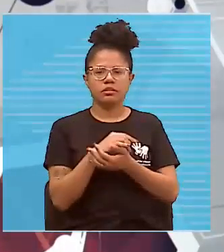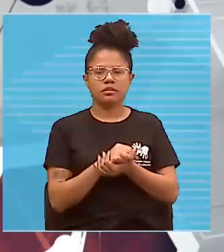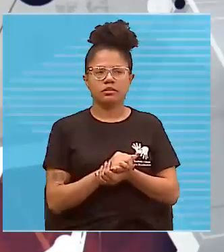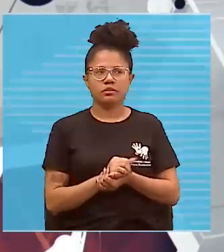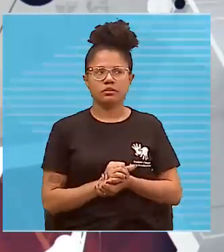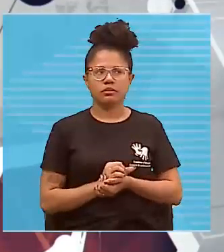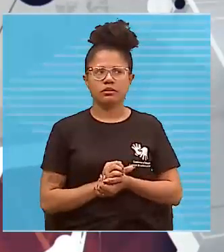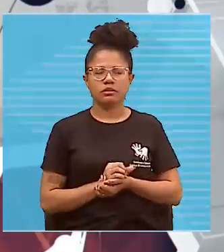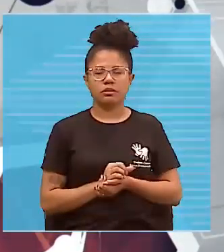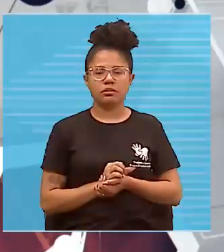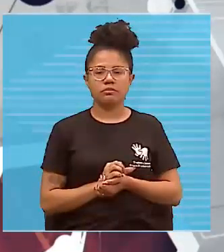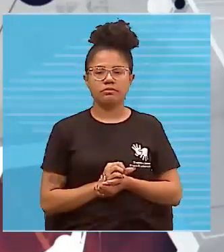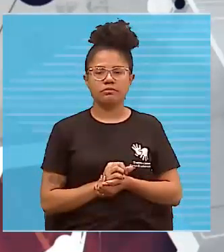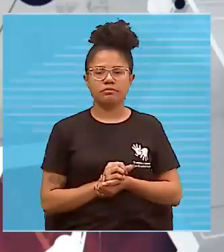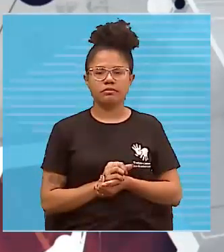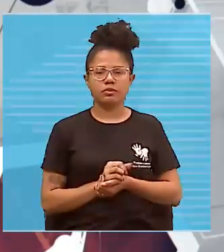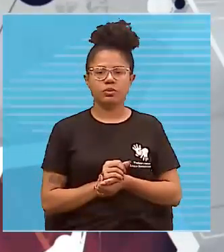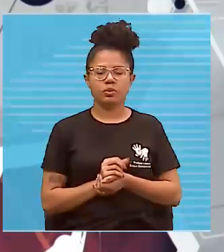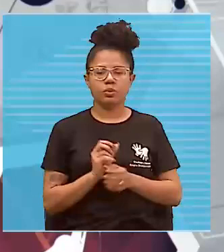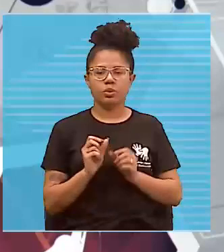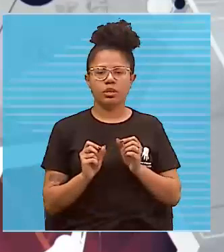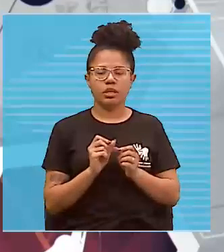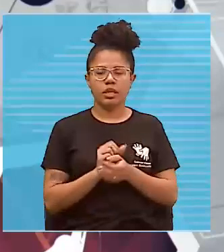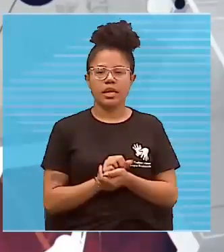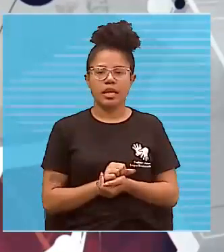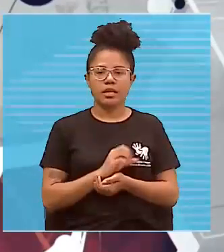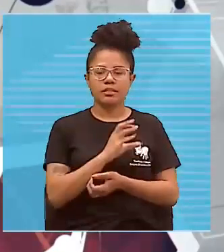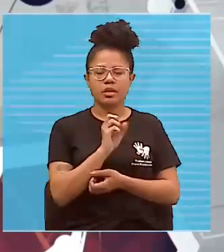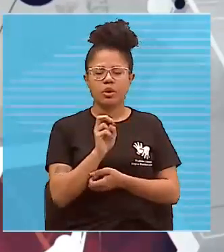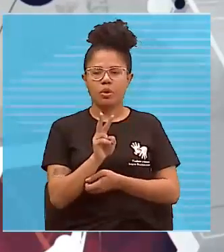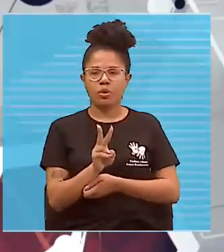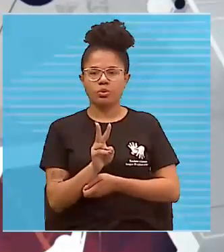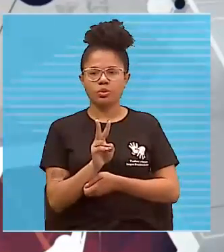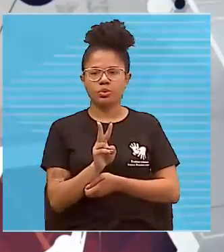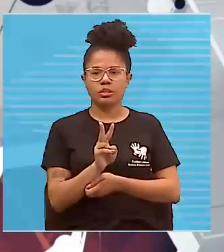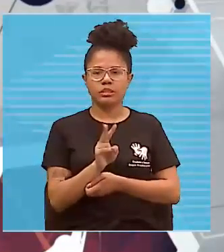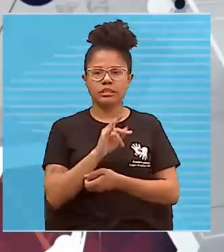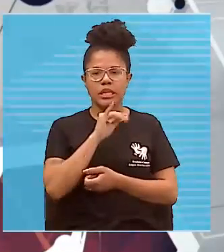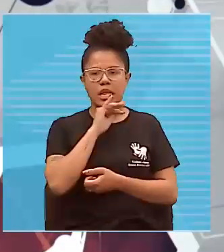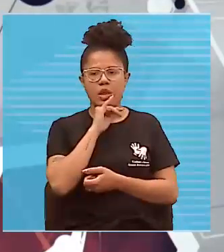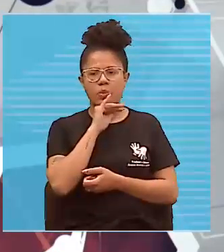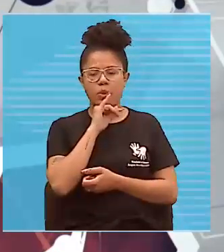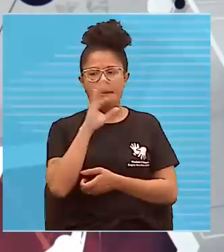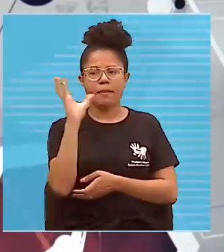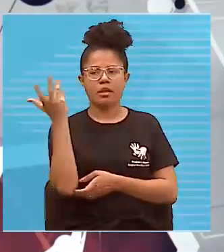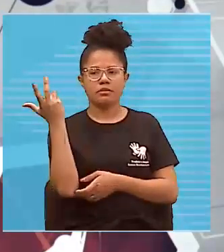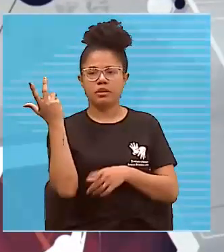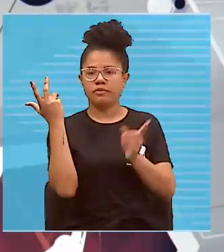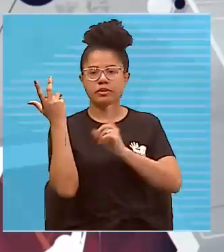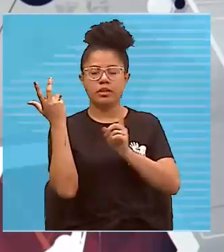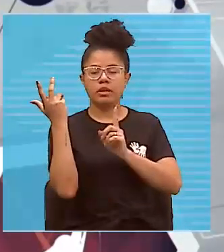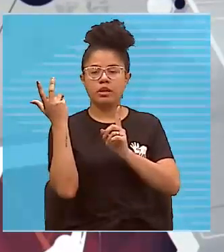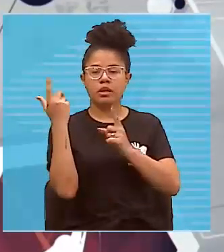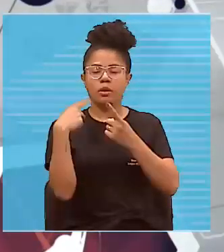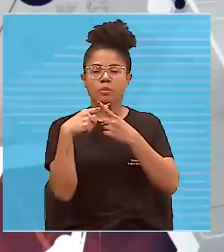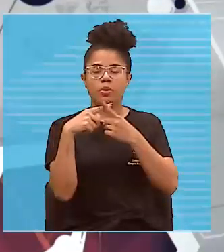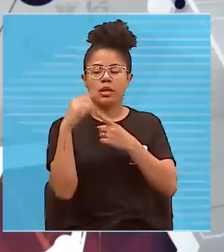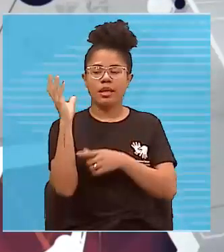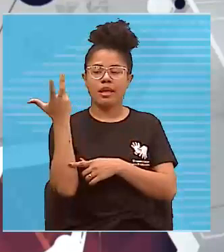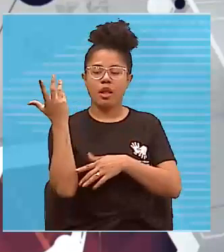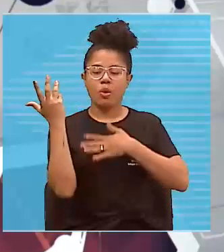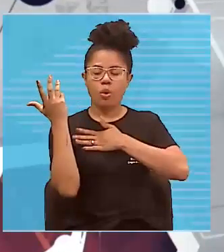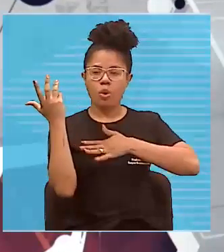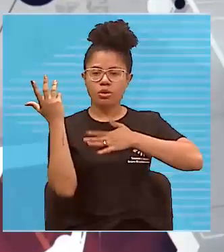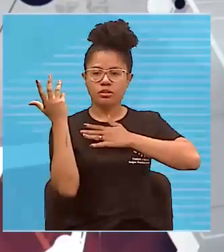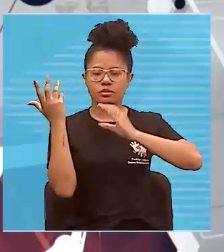Não. Na verdade, ele não afeta as árvores. Para as árvores, o CO2 é maravilhoso. É como